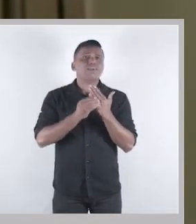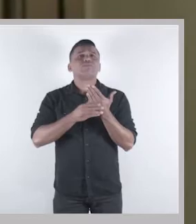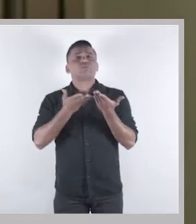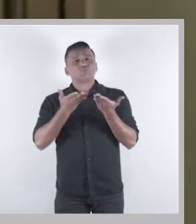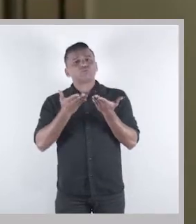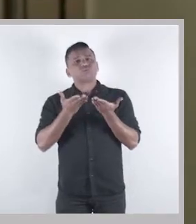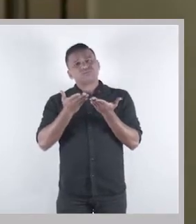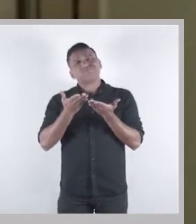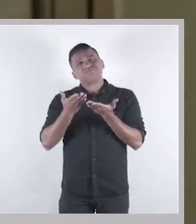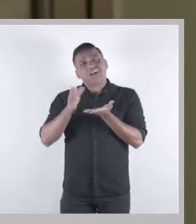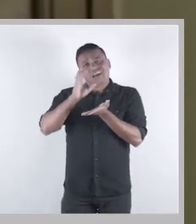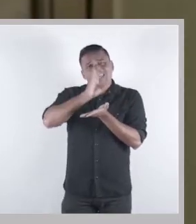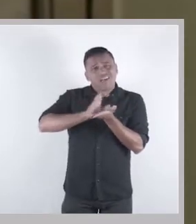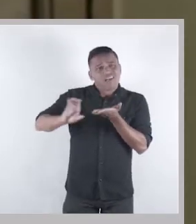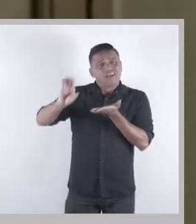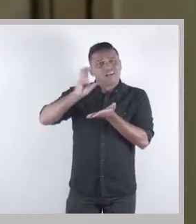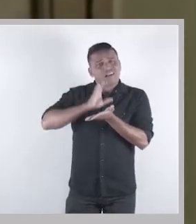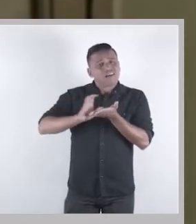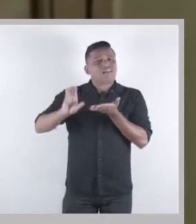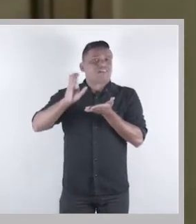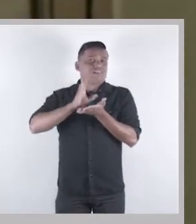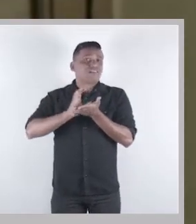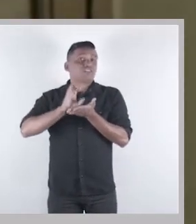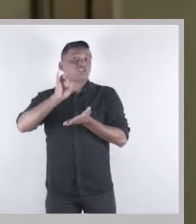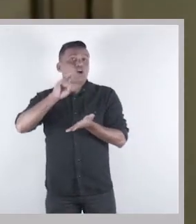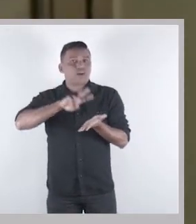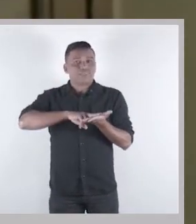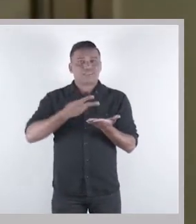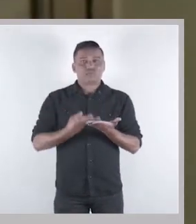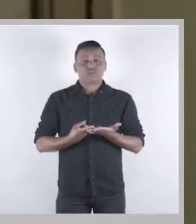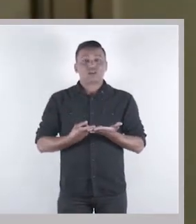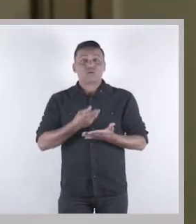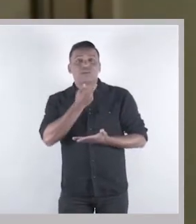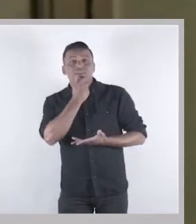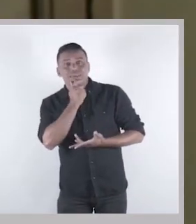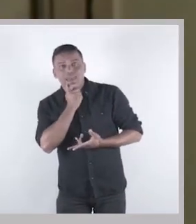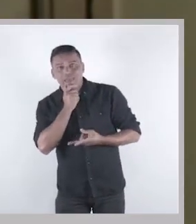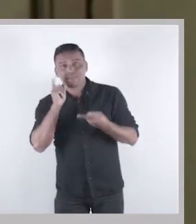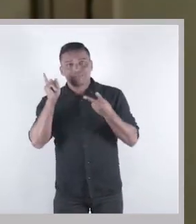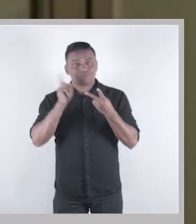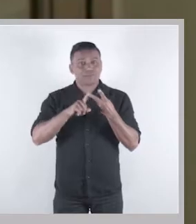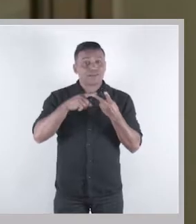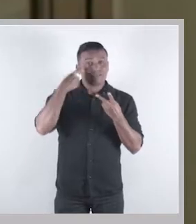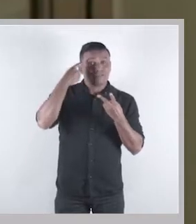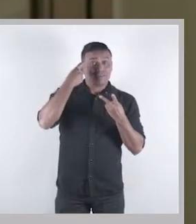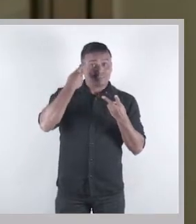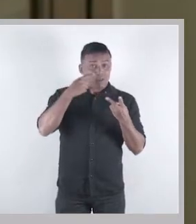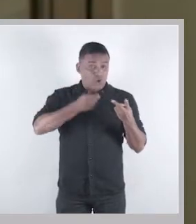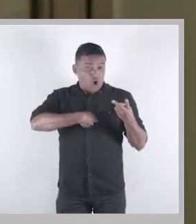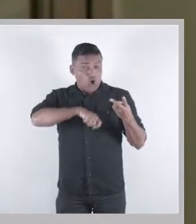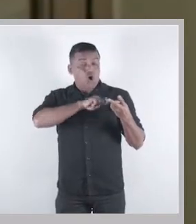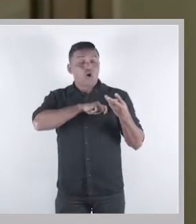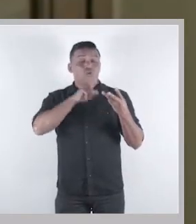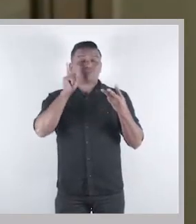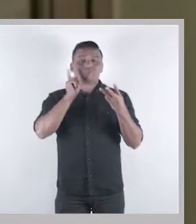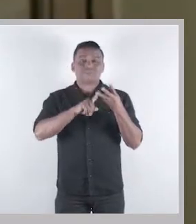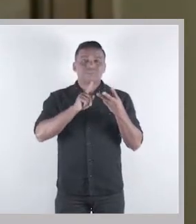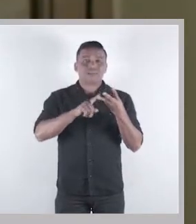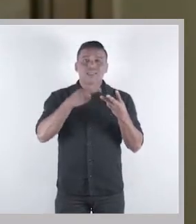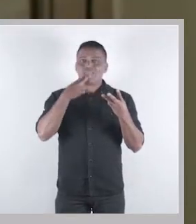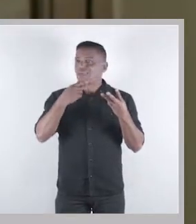tradução né que é só em inglês só em espanhol só nem na língua que for mas é